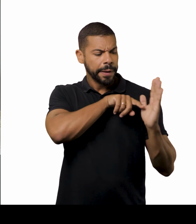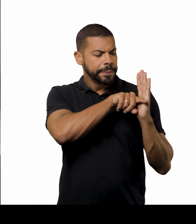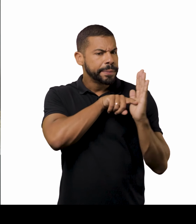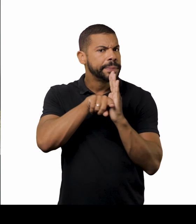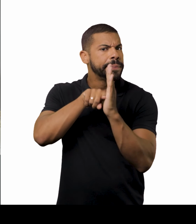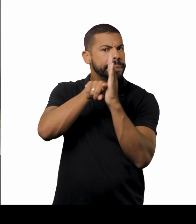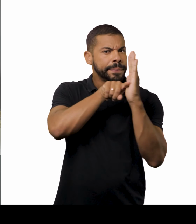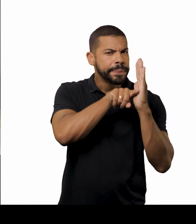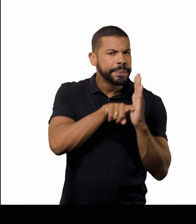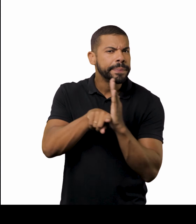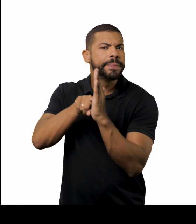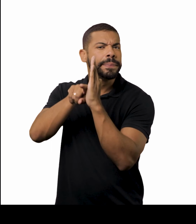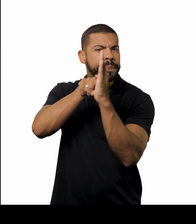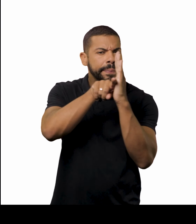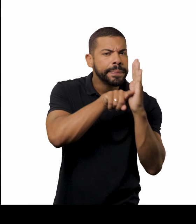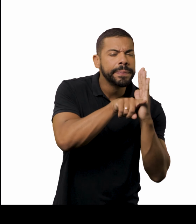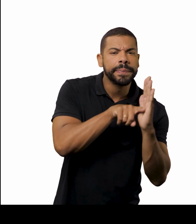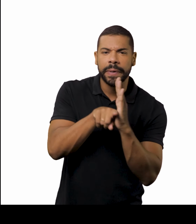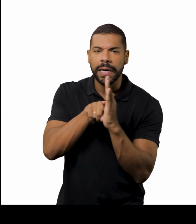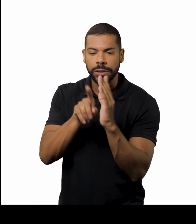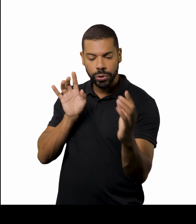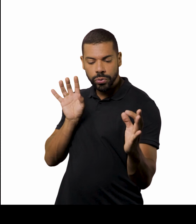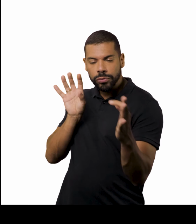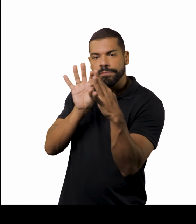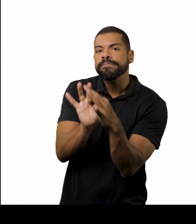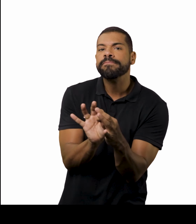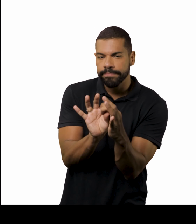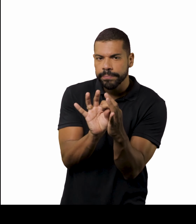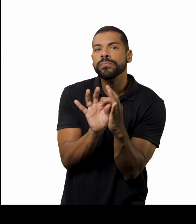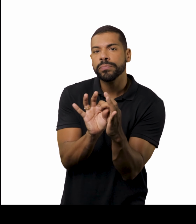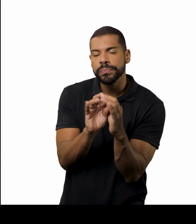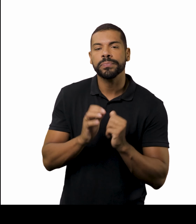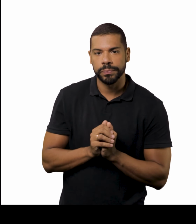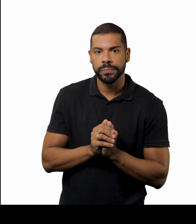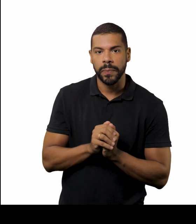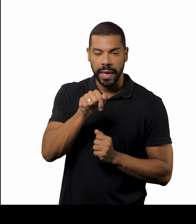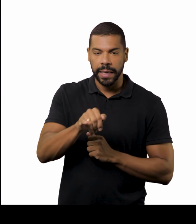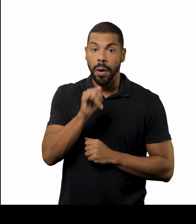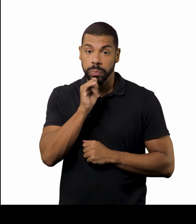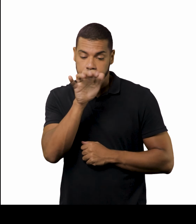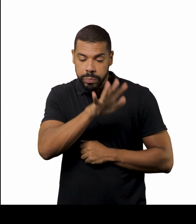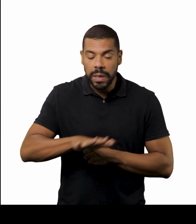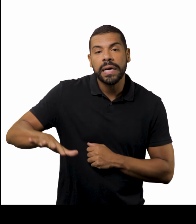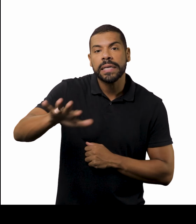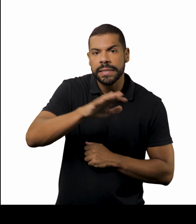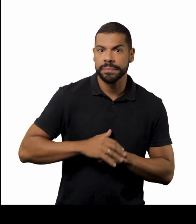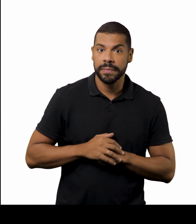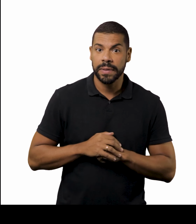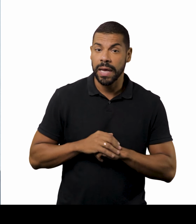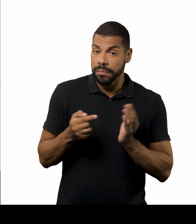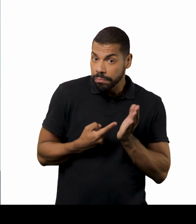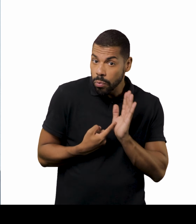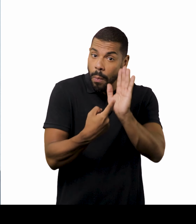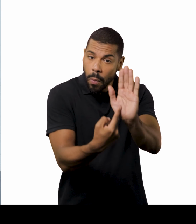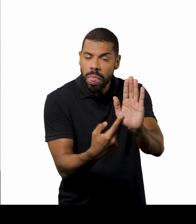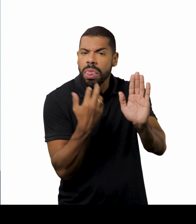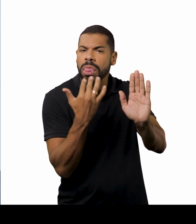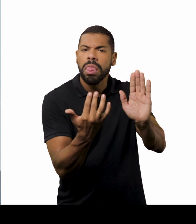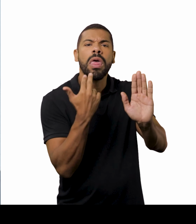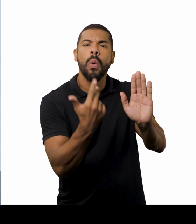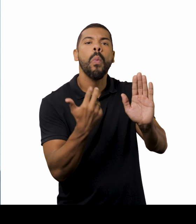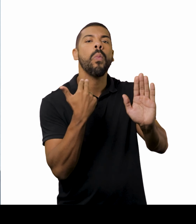gente pesquisou uma África mais ancestral, a gente queria linkar com algo daqui no presente, contemporâneo, que